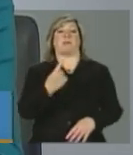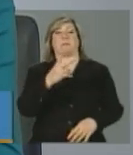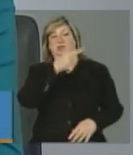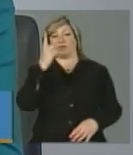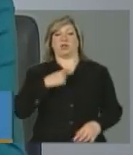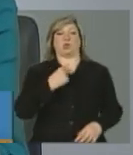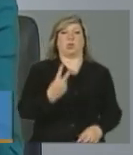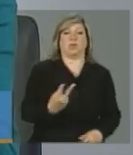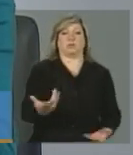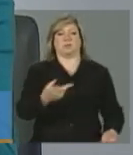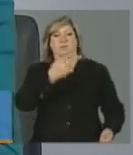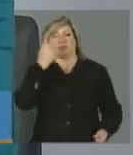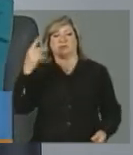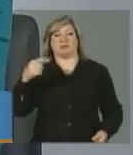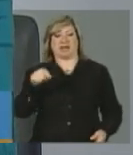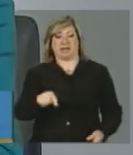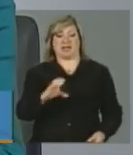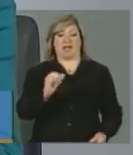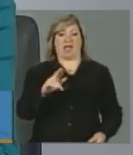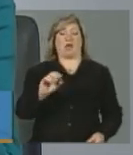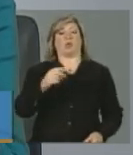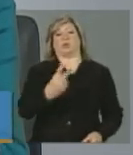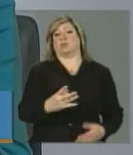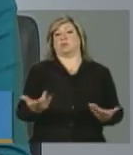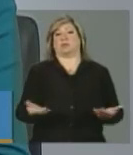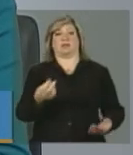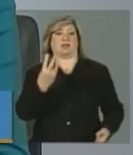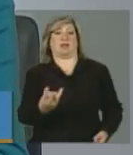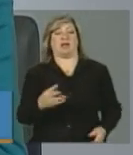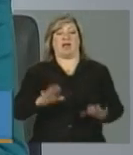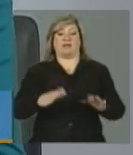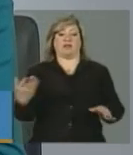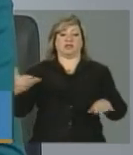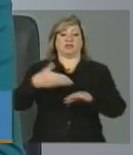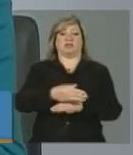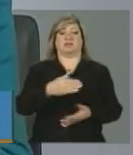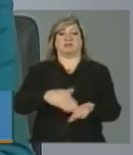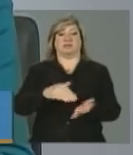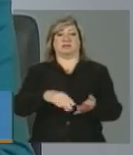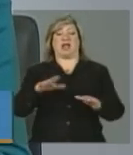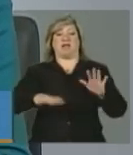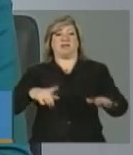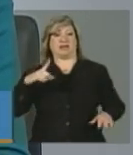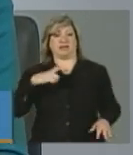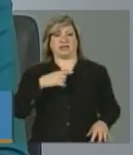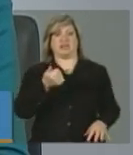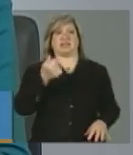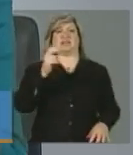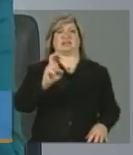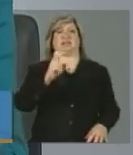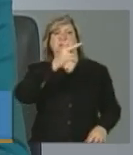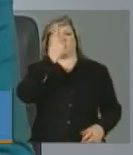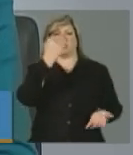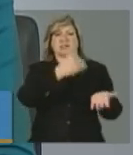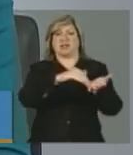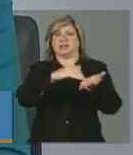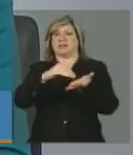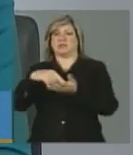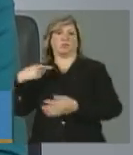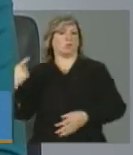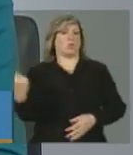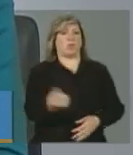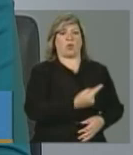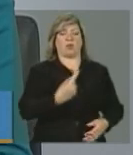esse cargo e as duas ou três, chegamos a secretarias que tem 15 pessoas com cargo de secretário e todas com